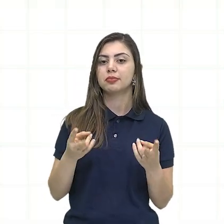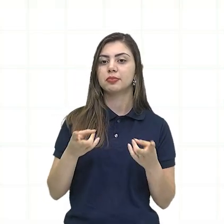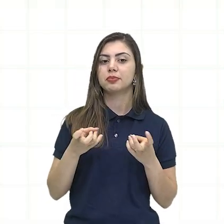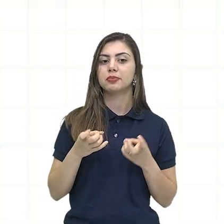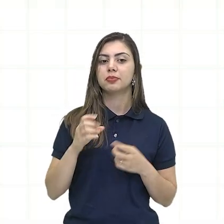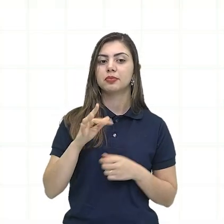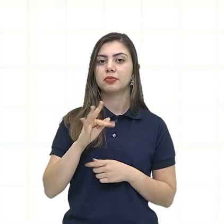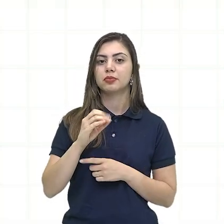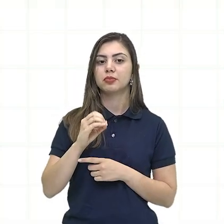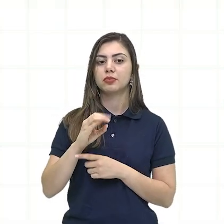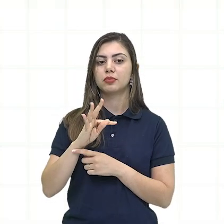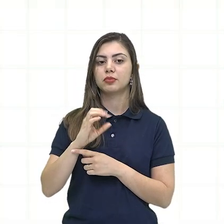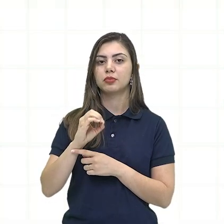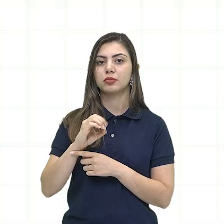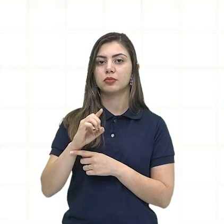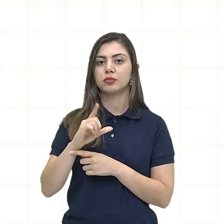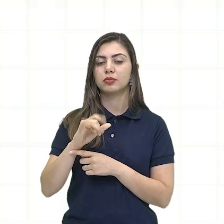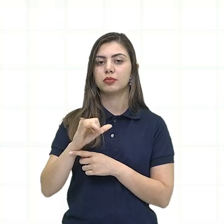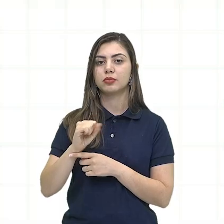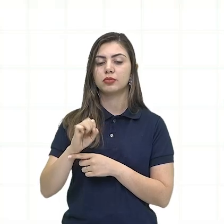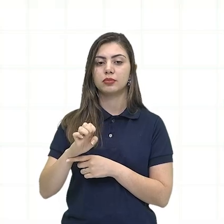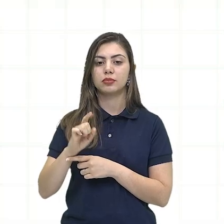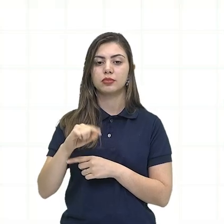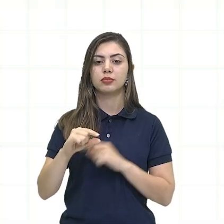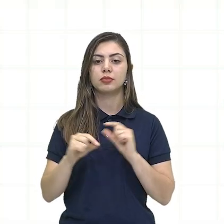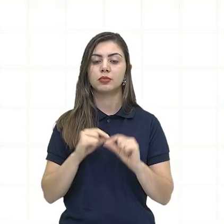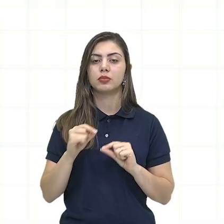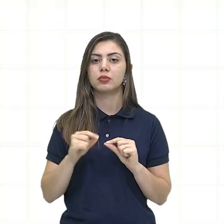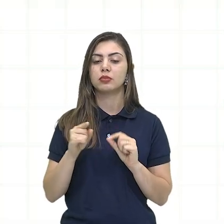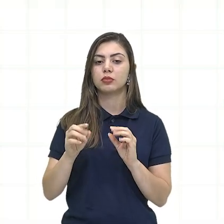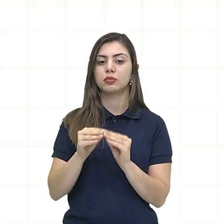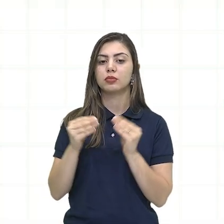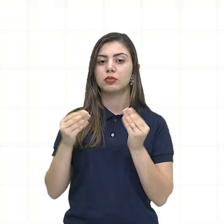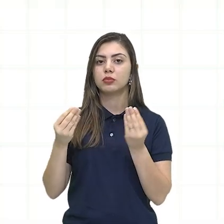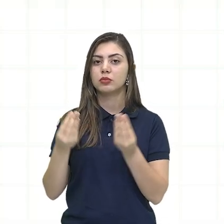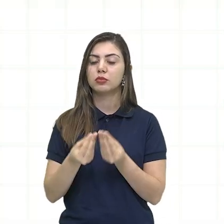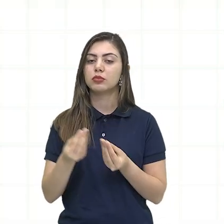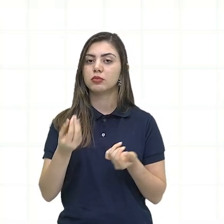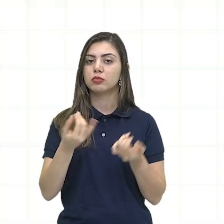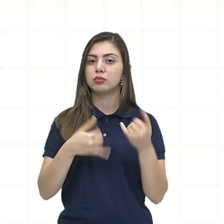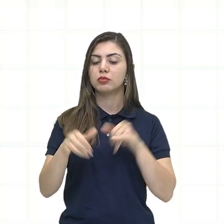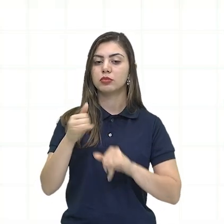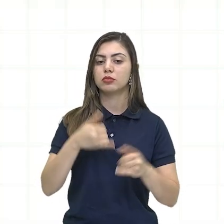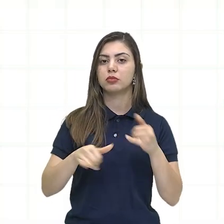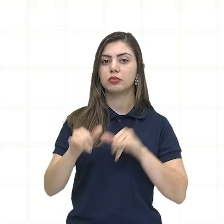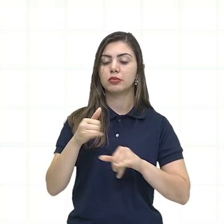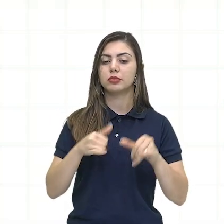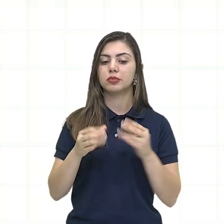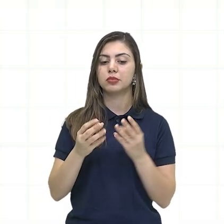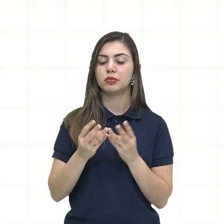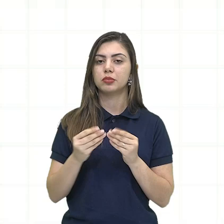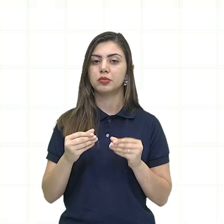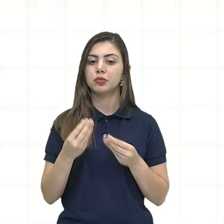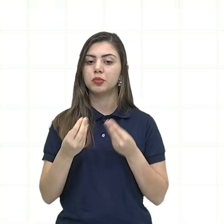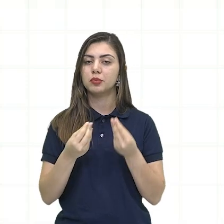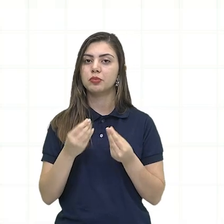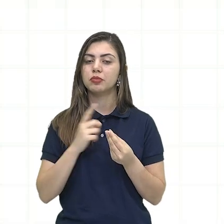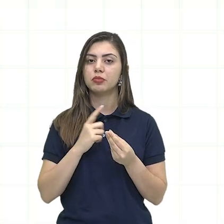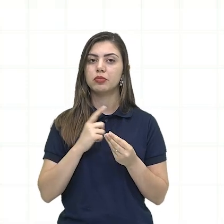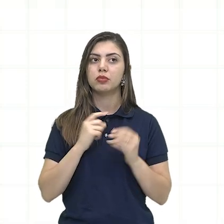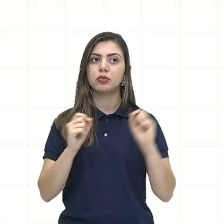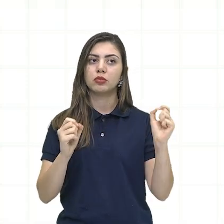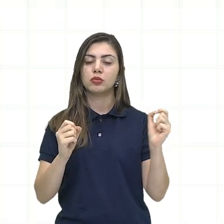decomposição ou a dissociação dos compostos químicos causado pela luz ou